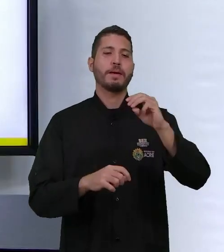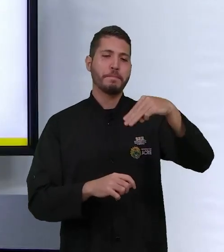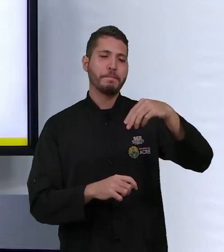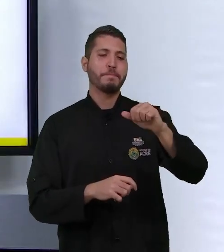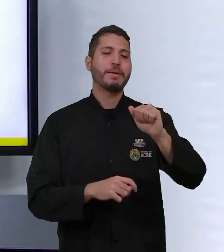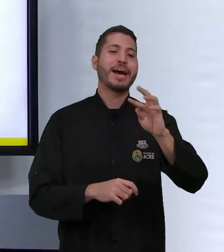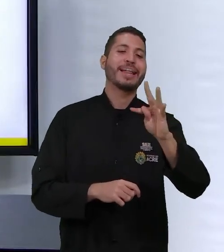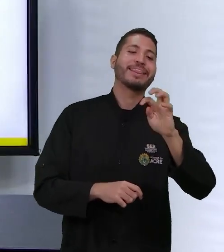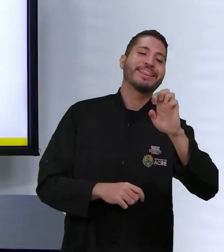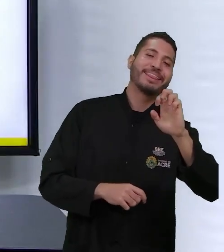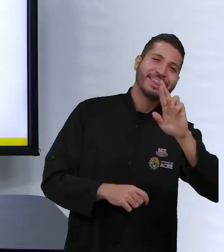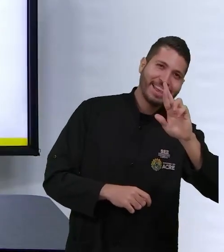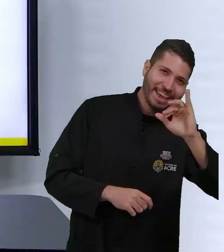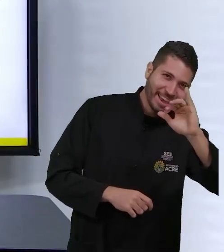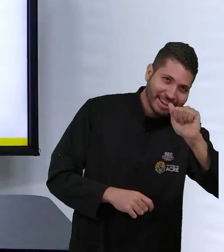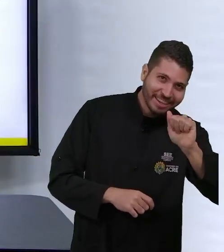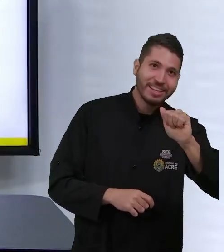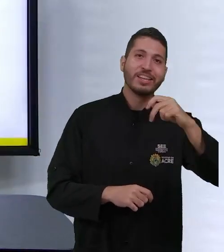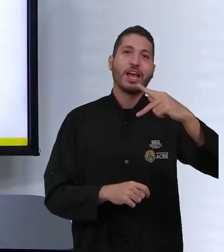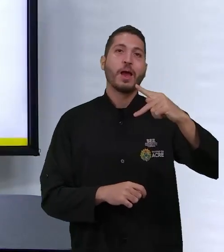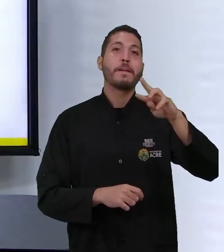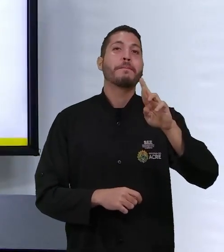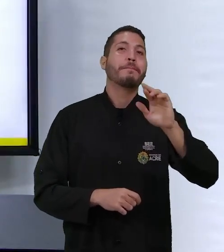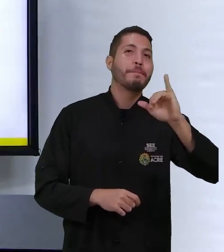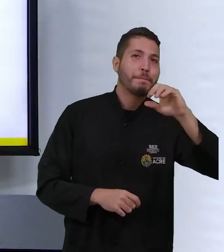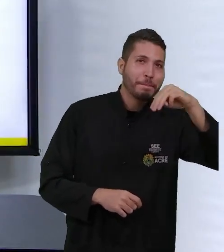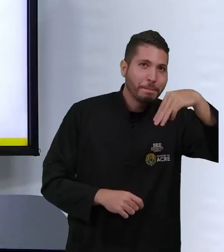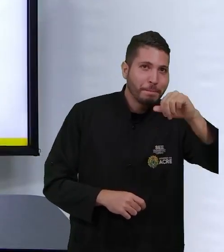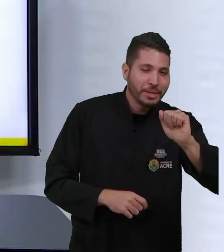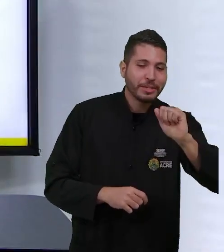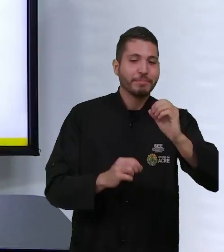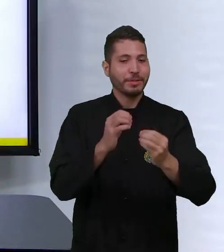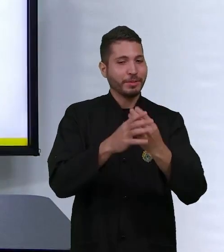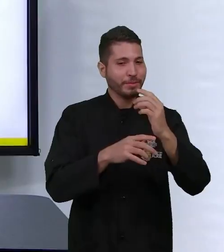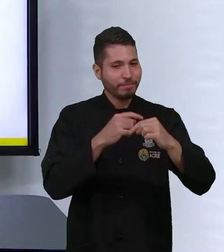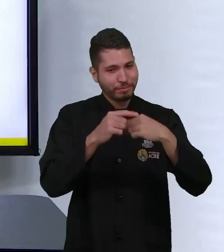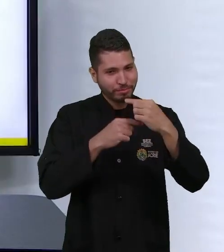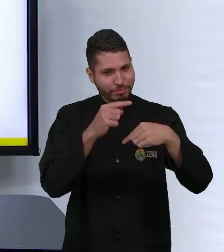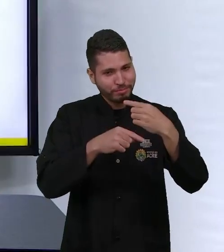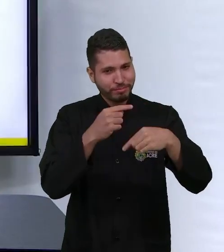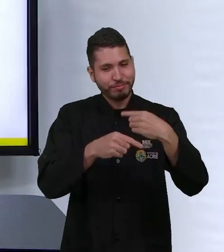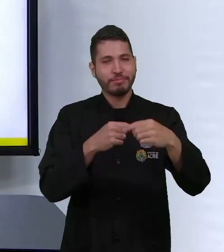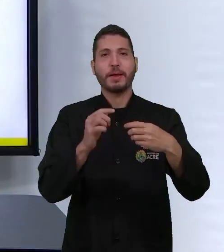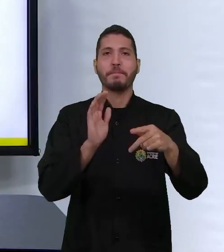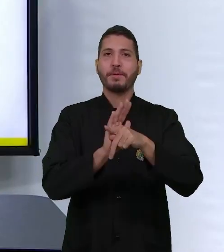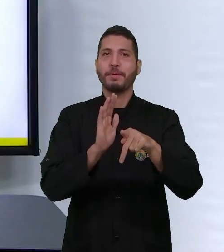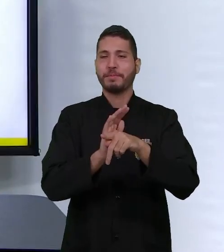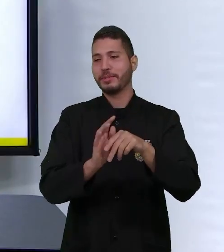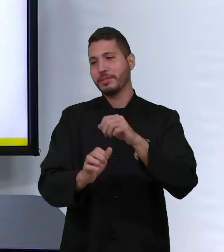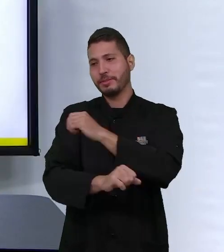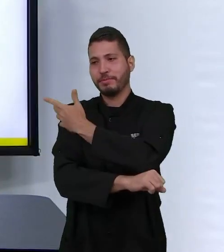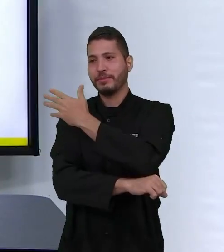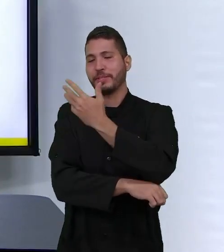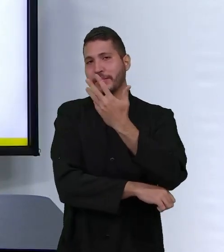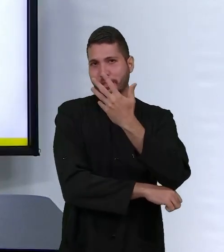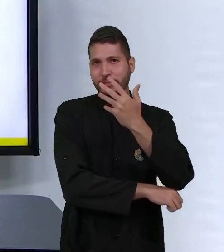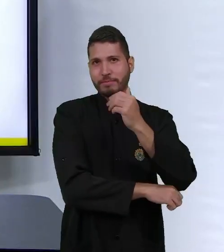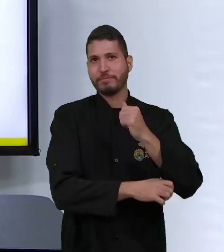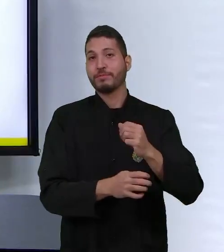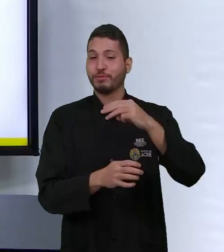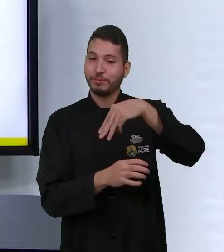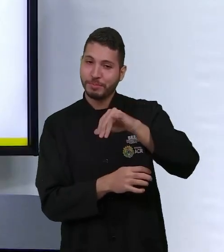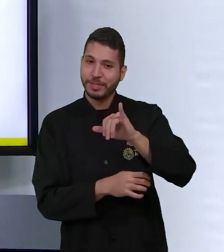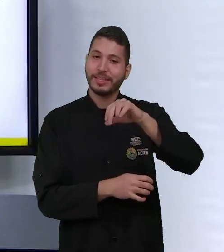Eu estou fabricando equipamentos, objetos. Da onde que eu vou tirar a matéria-prima se eu não tenho mais? Os